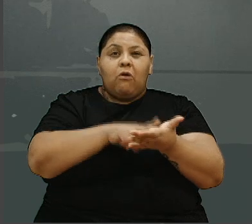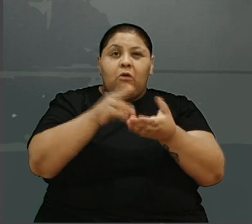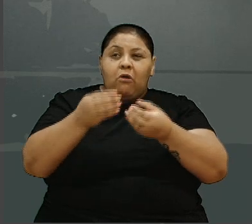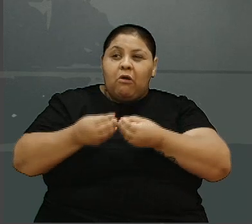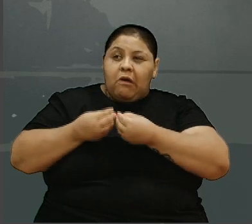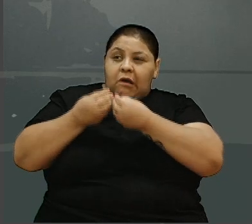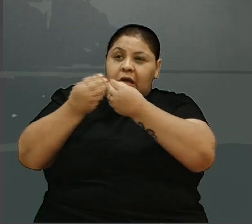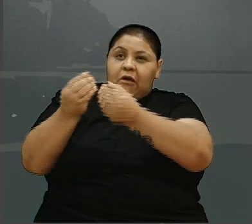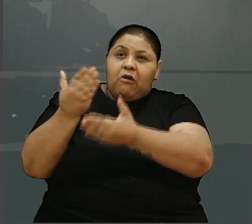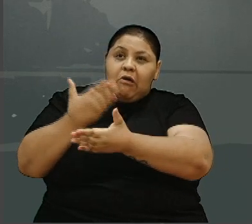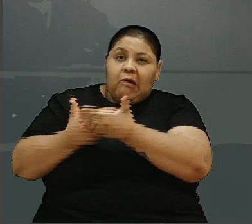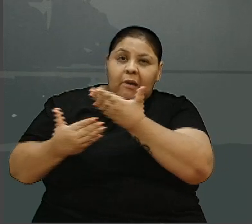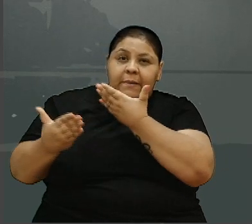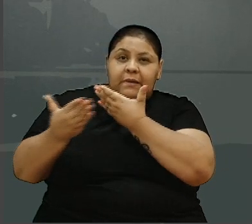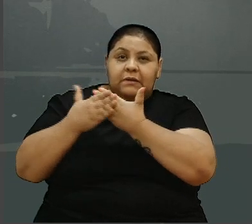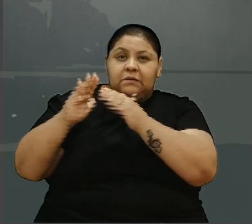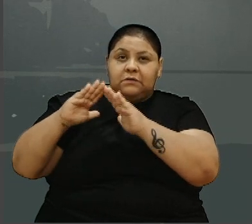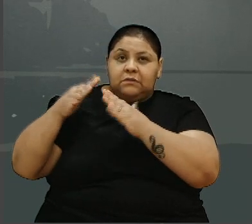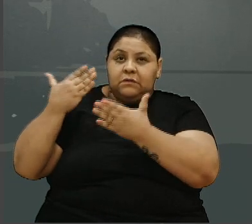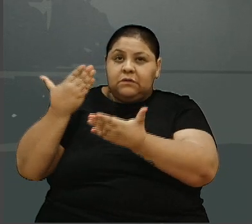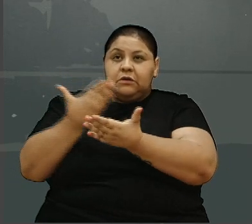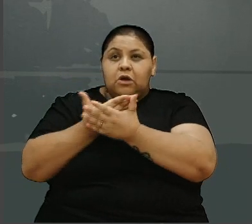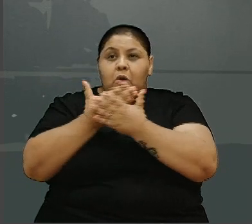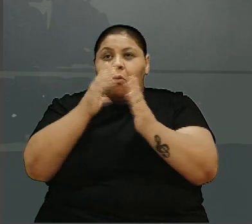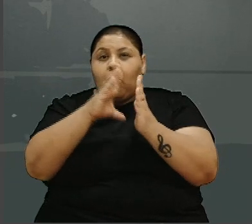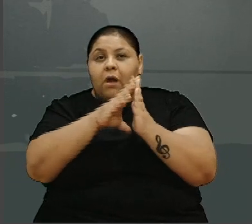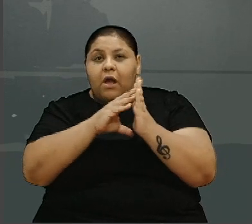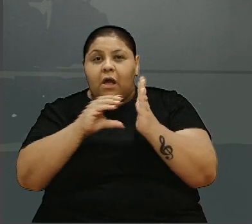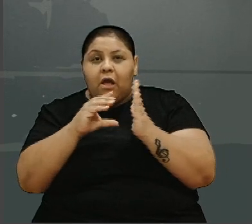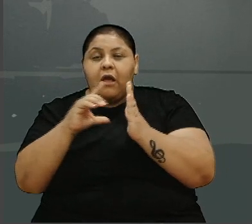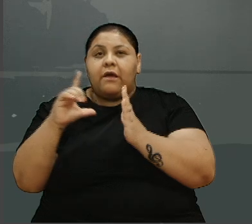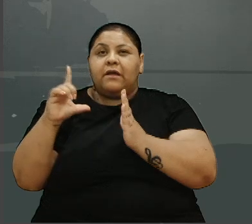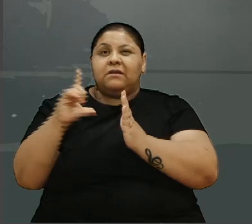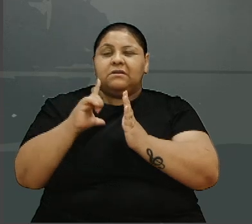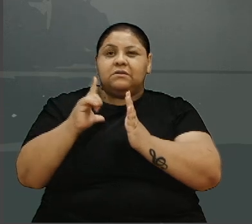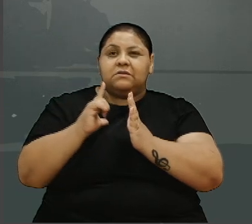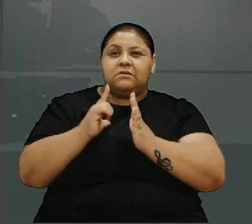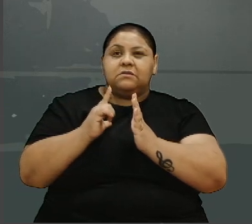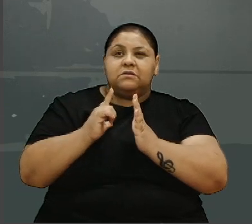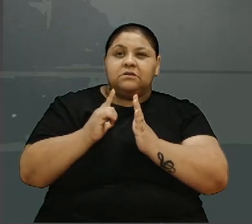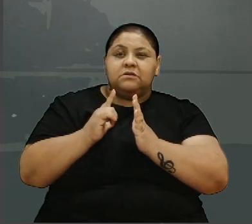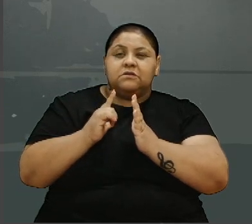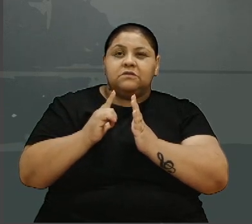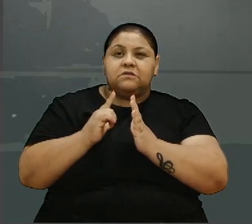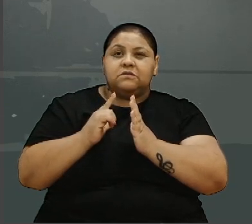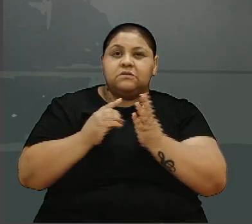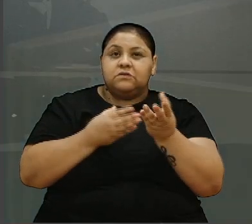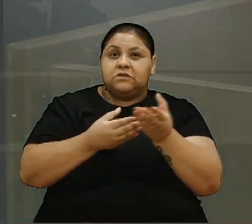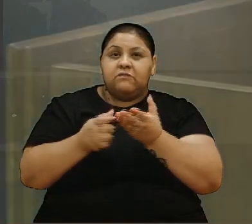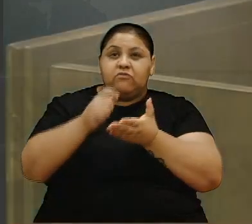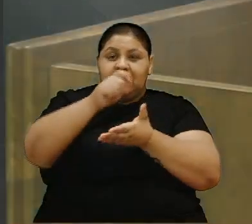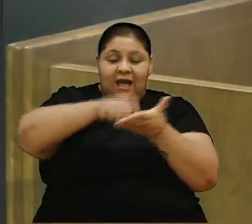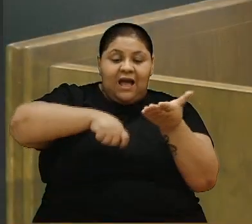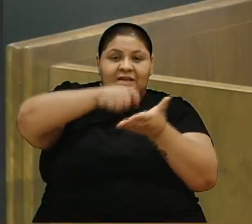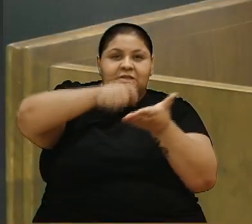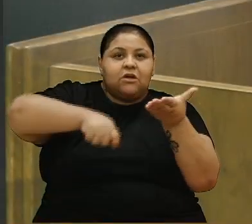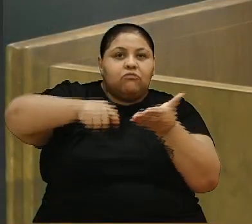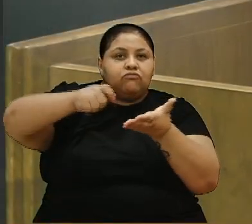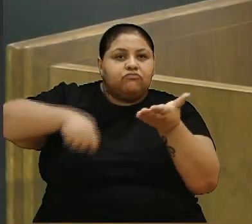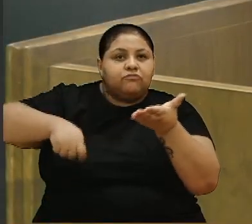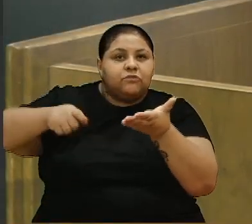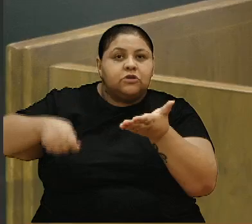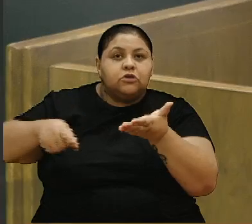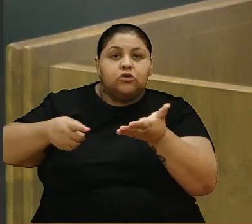para todas as escolas com QR Code, teve muitas assinaturas, e